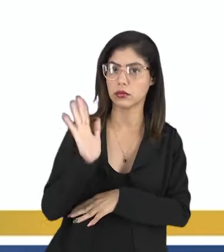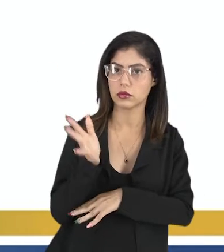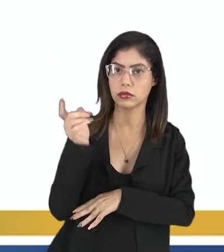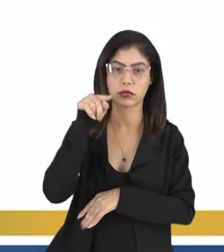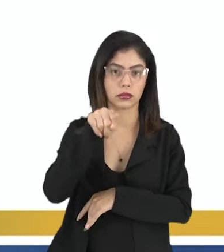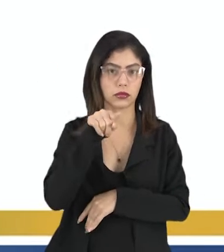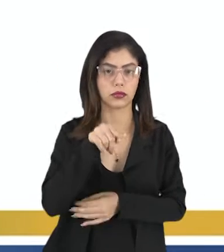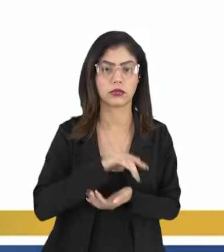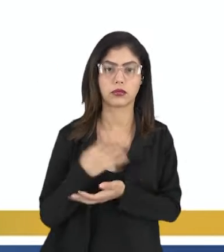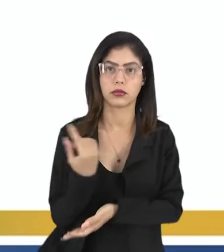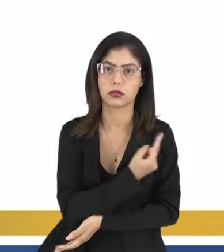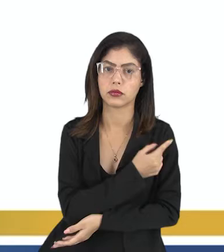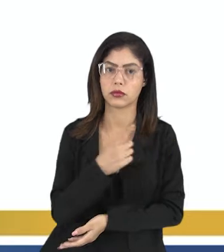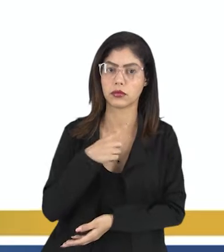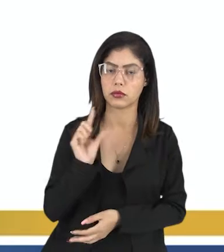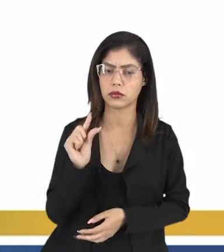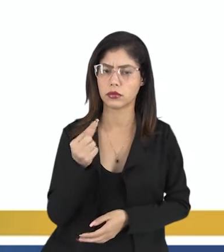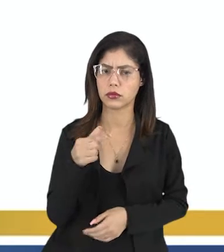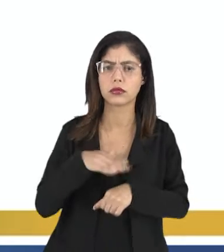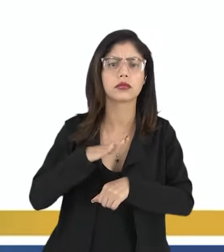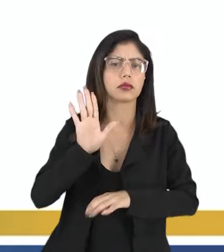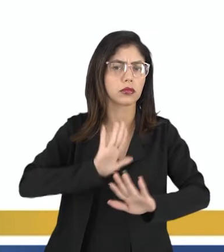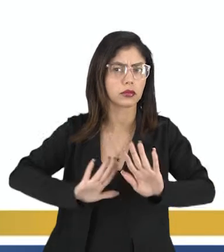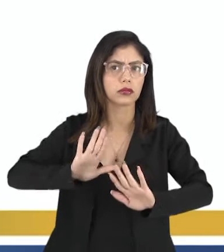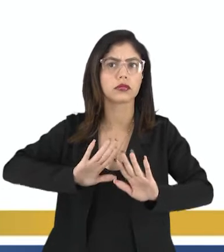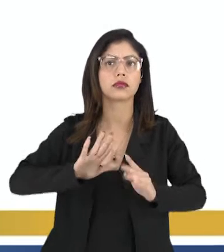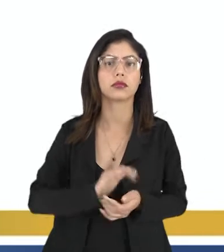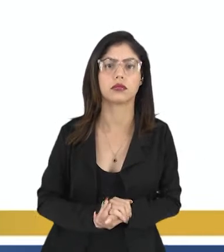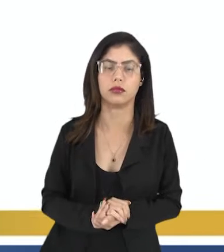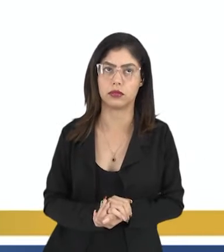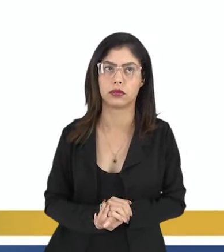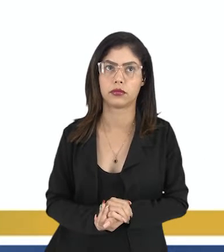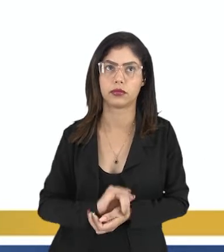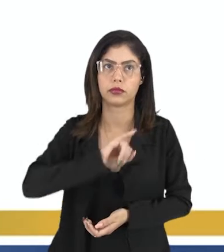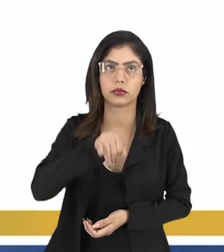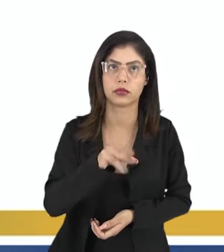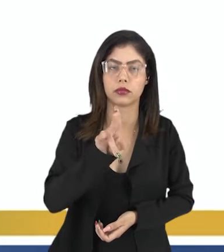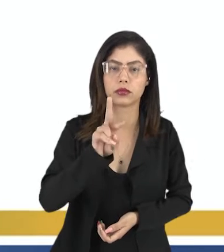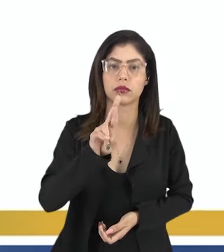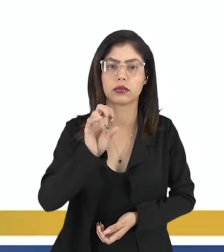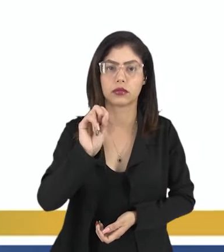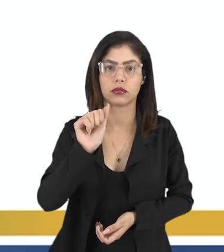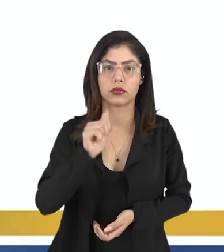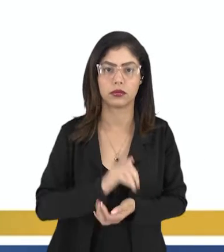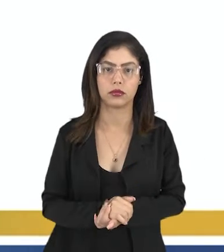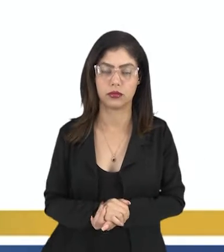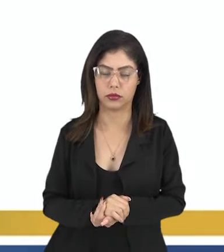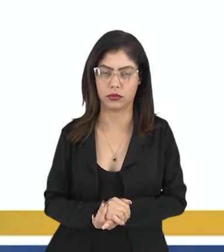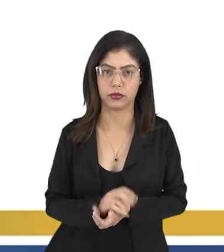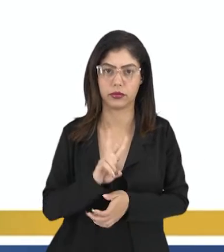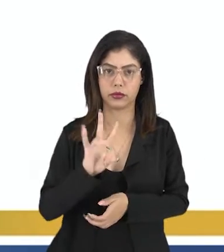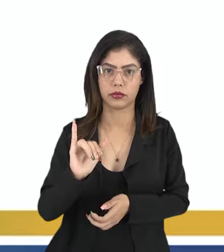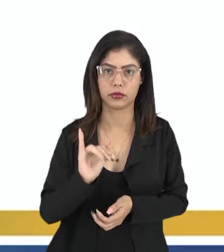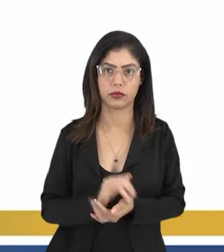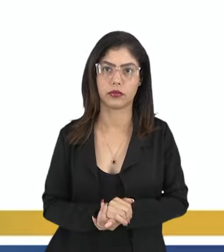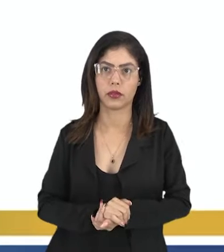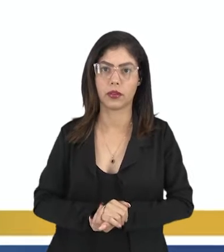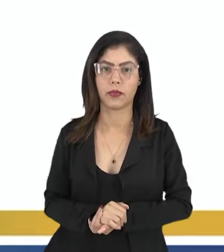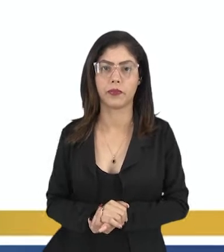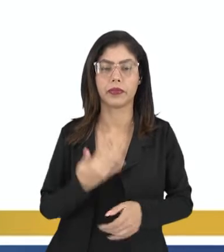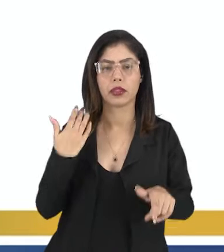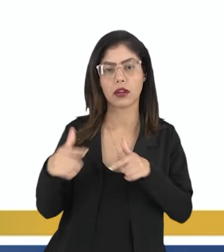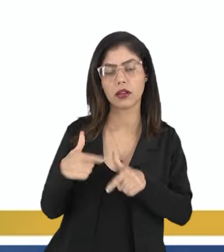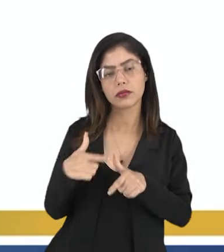Já aqui nós vamos ter um pouco mais de cuidado, porque o juro ele vai